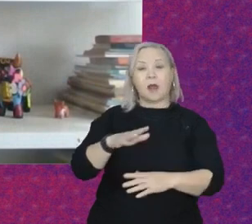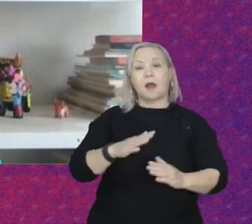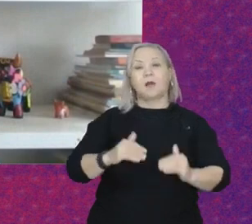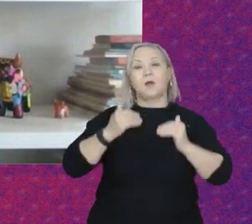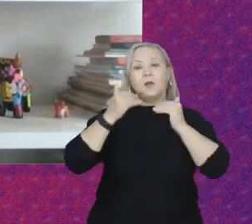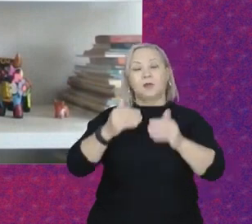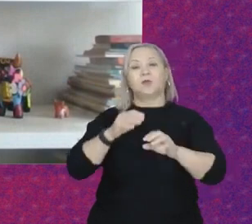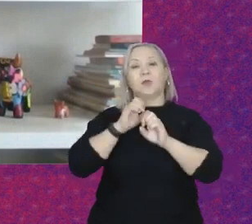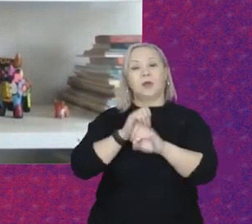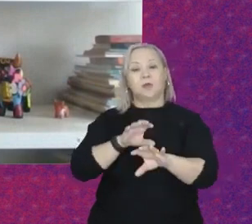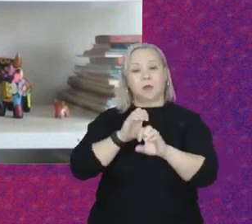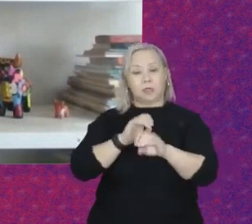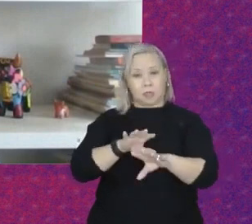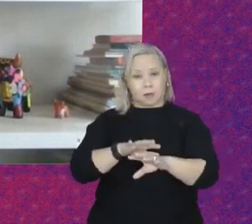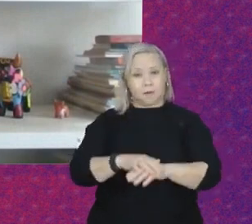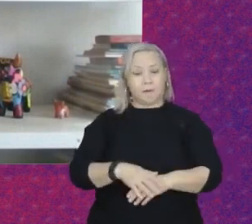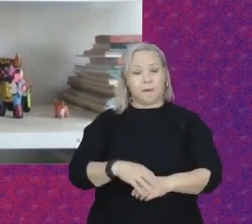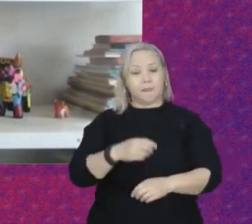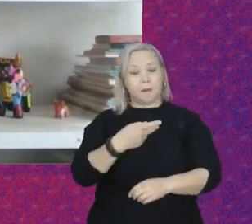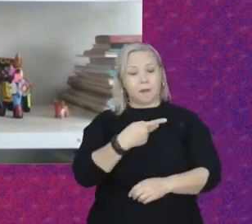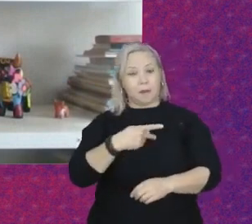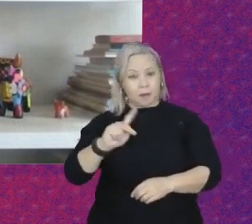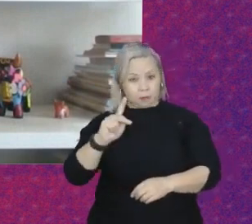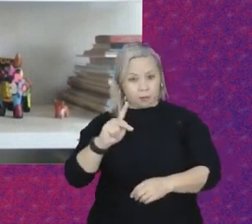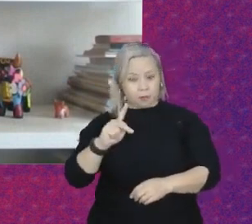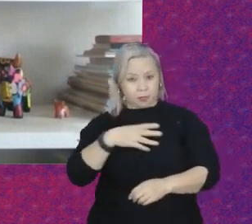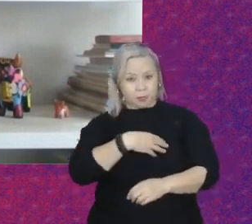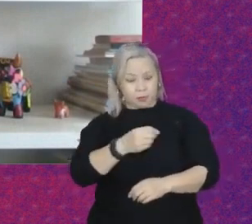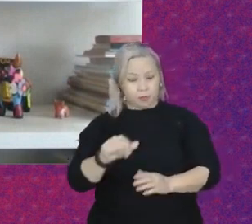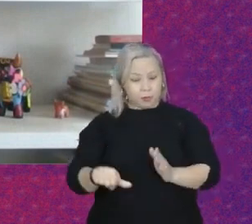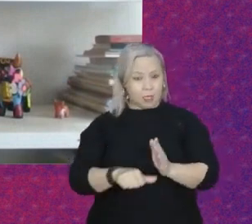a educação dos seus filhos nessa